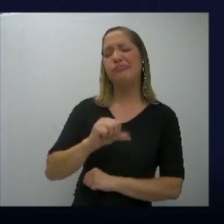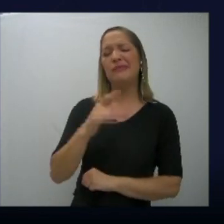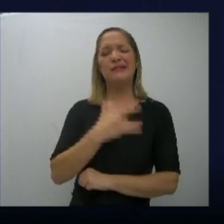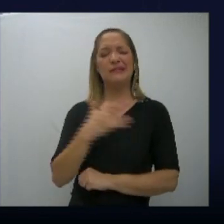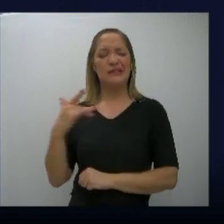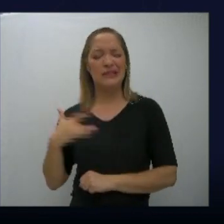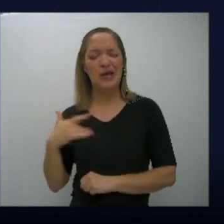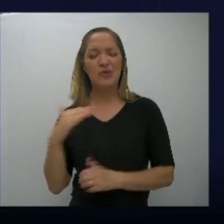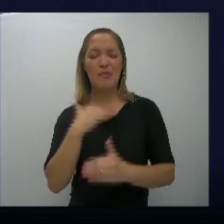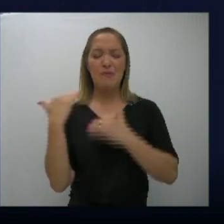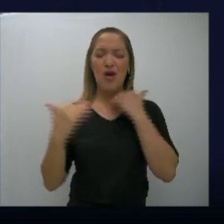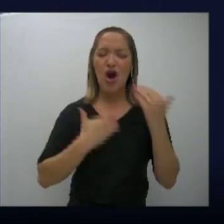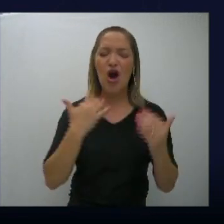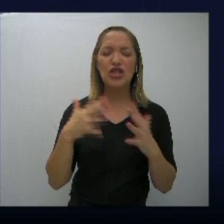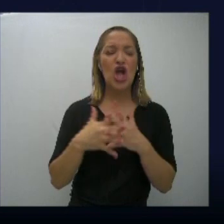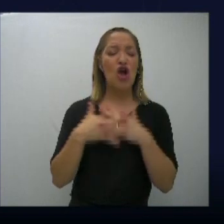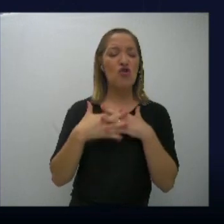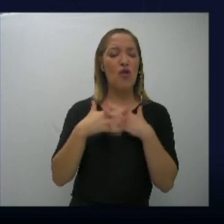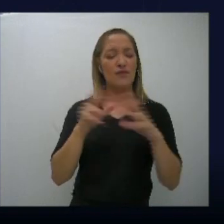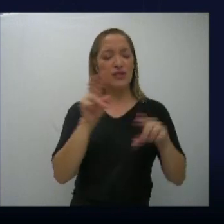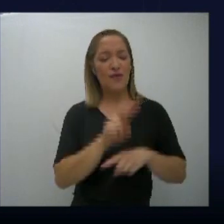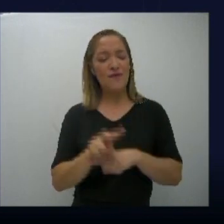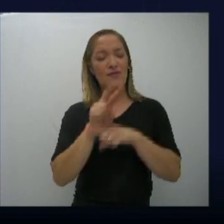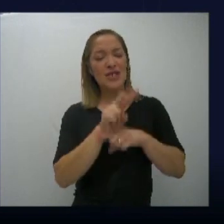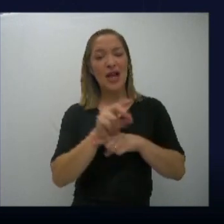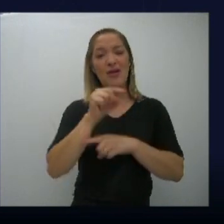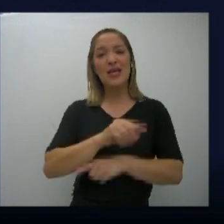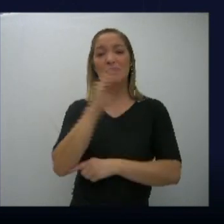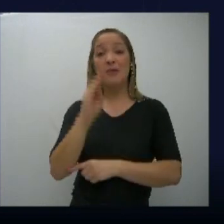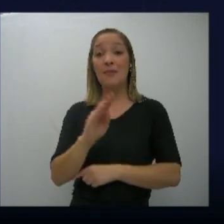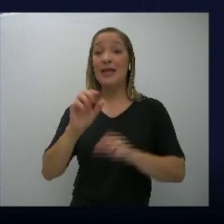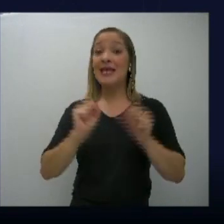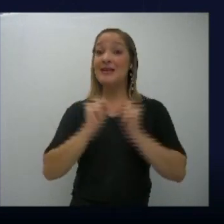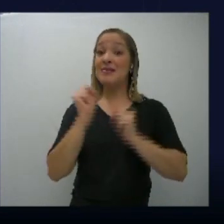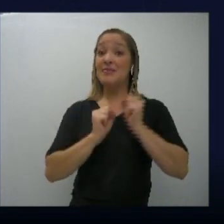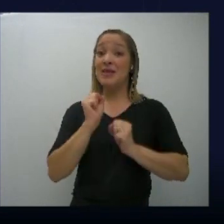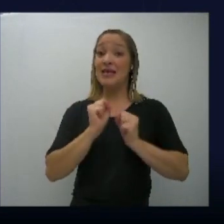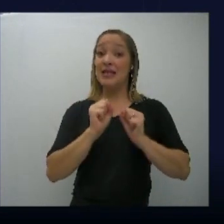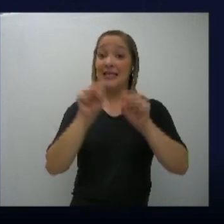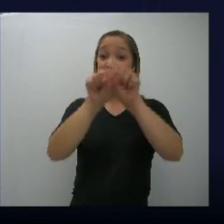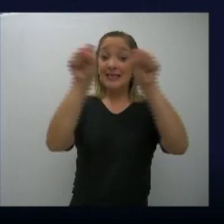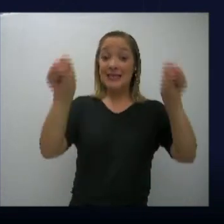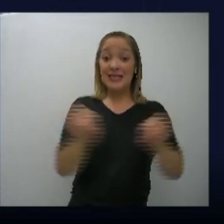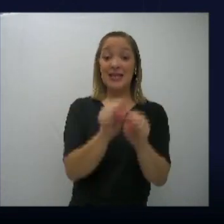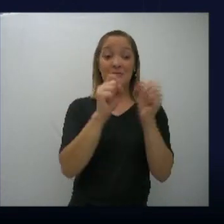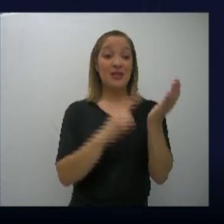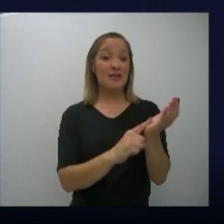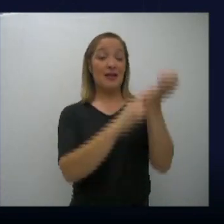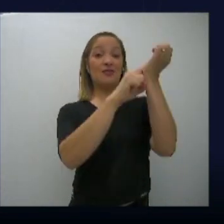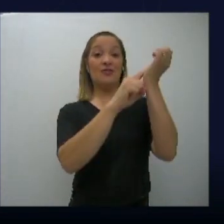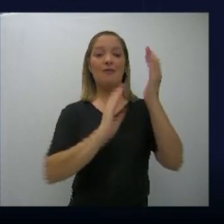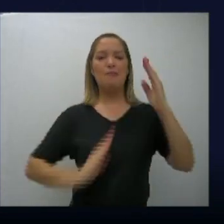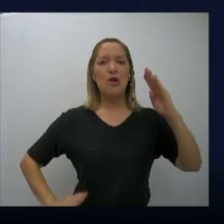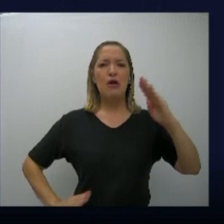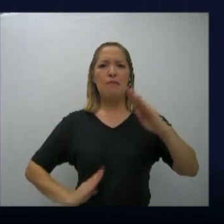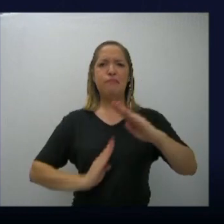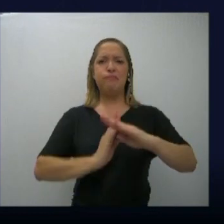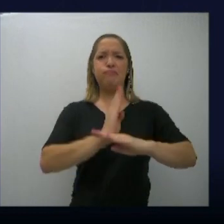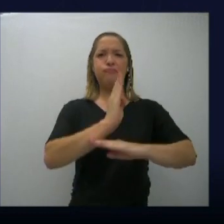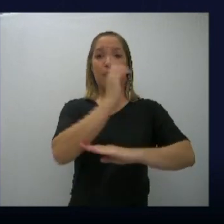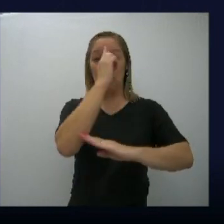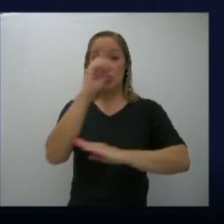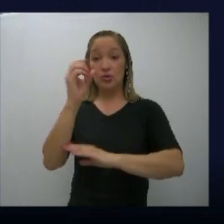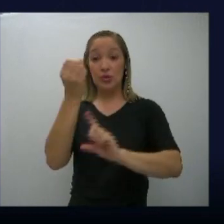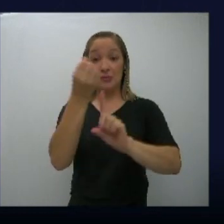confusão fiscal no Brasil mais a diferença tecnologia no Brasil com o sistema de tecnologia avançou muito não só nos seis meses